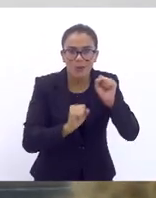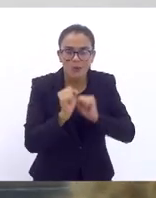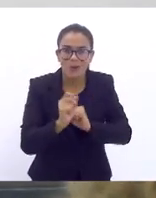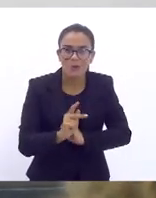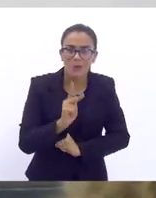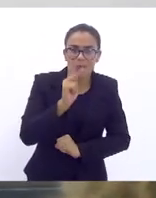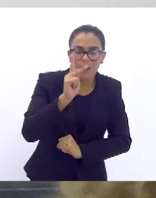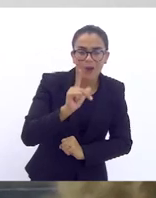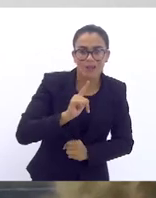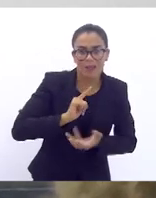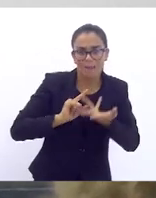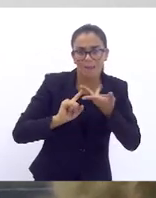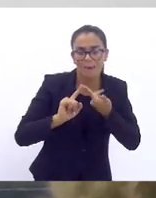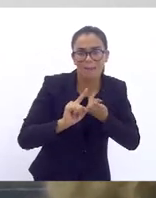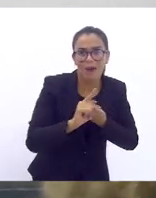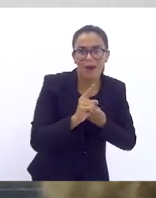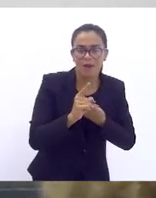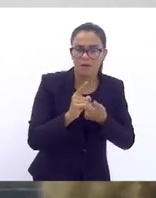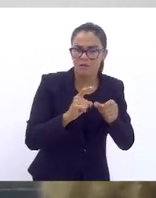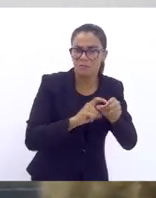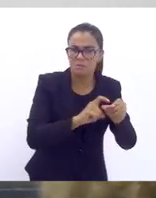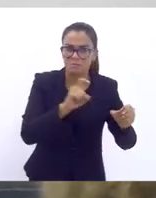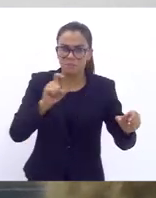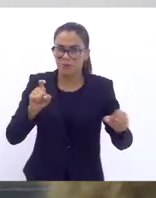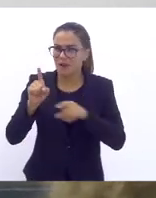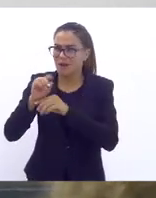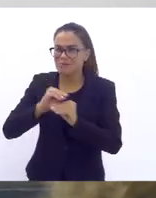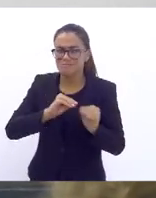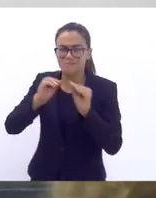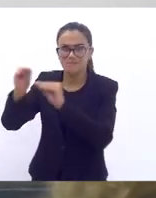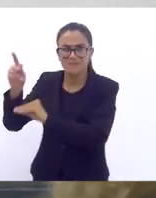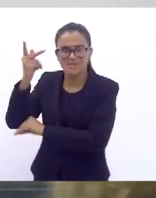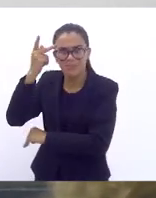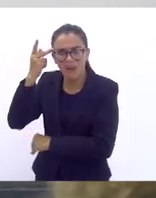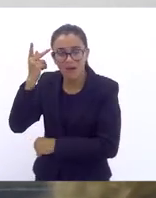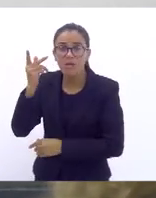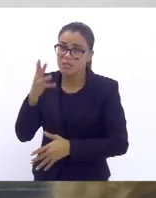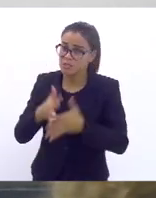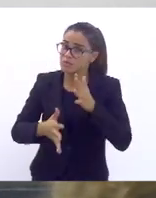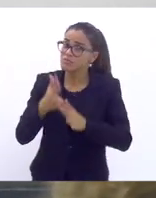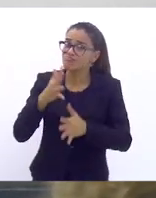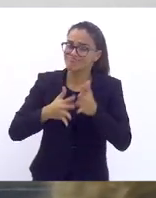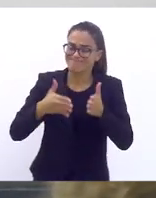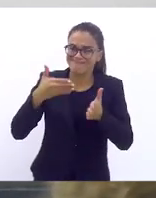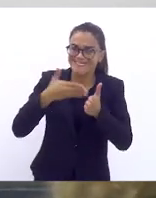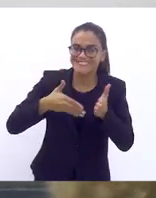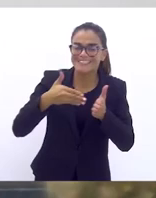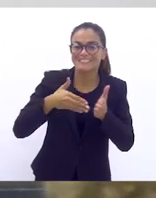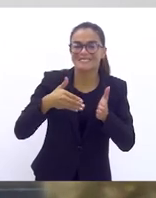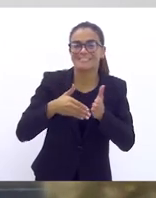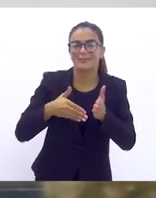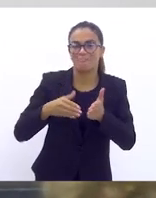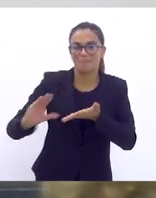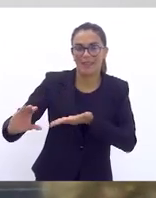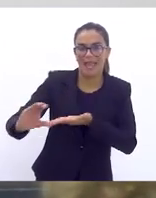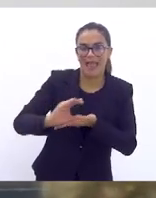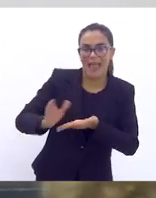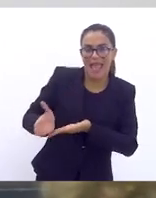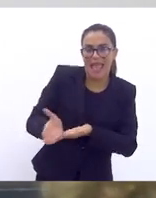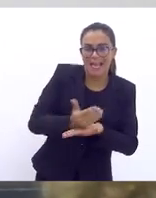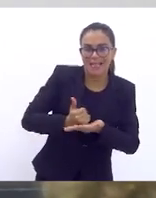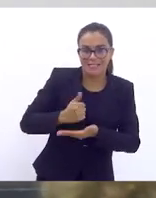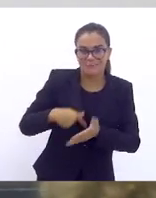então tem uma dissociação E isso tem consequência para arrecadação do Estado então Trazer isso de volta